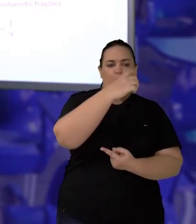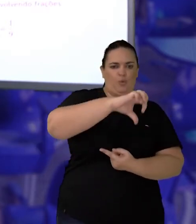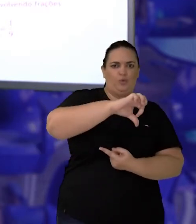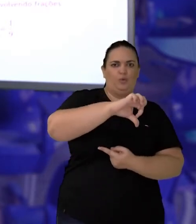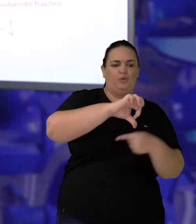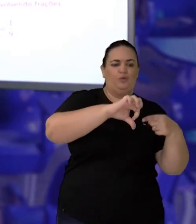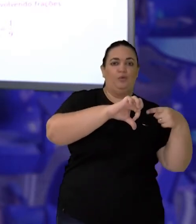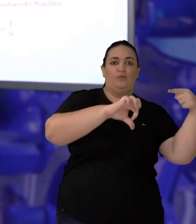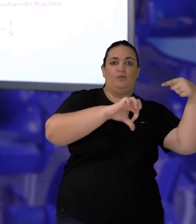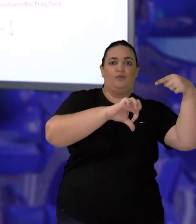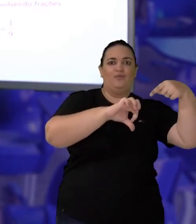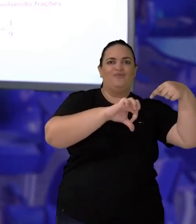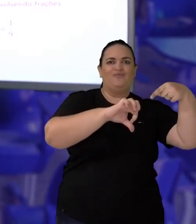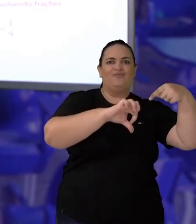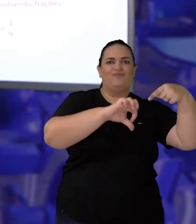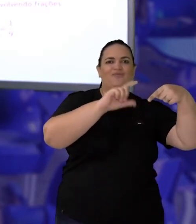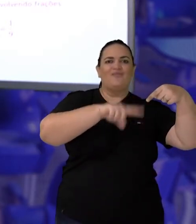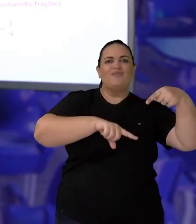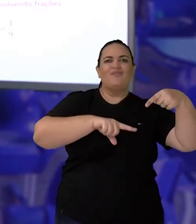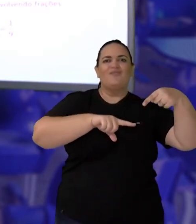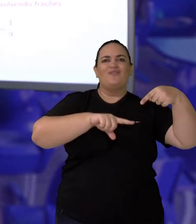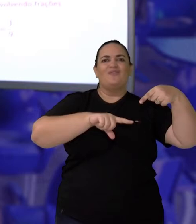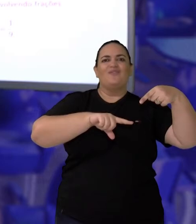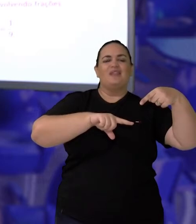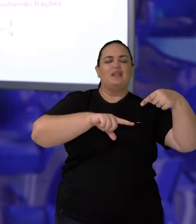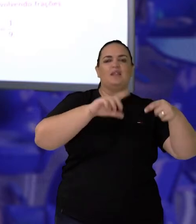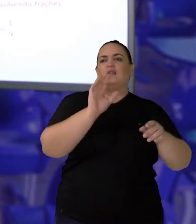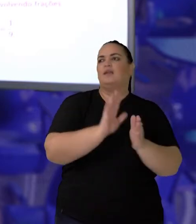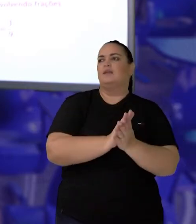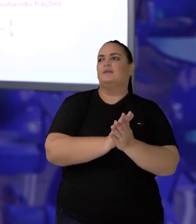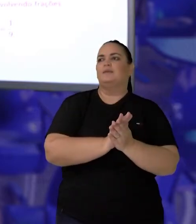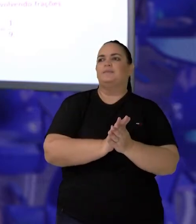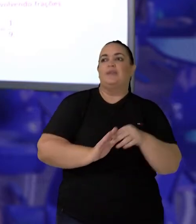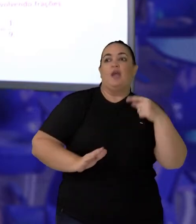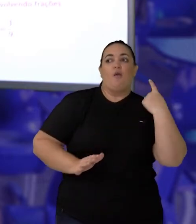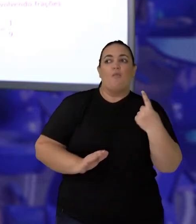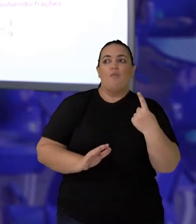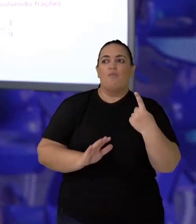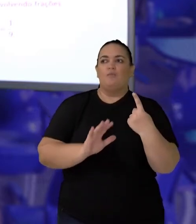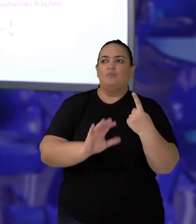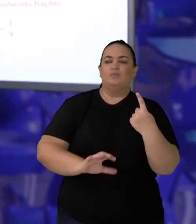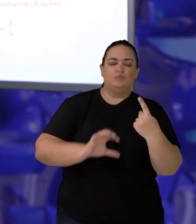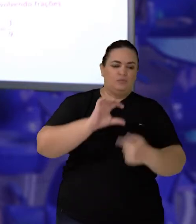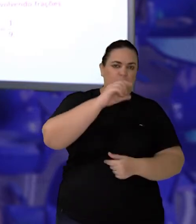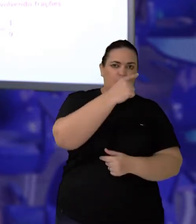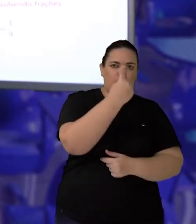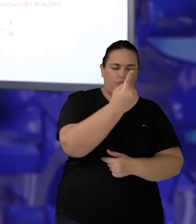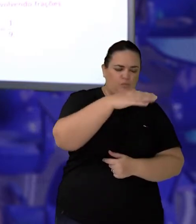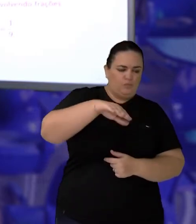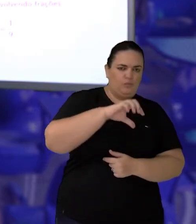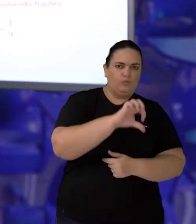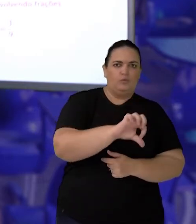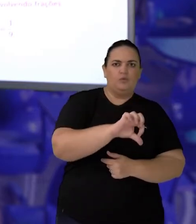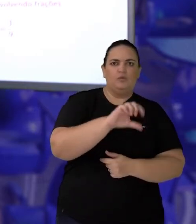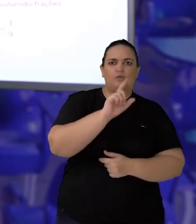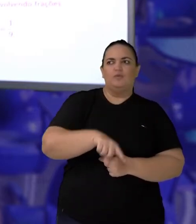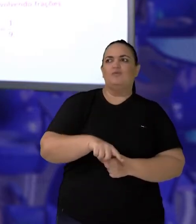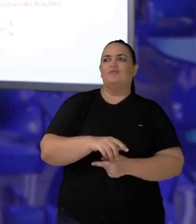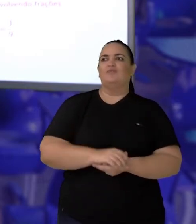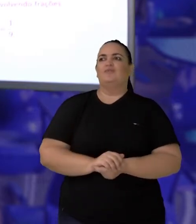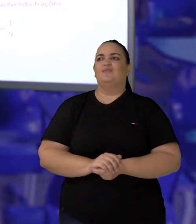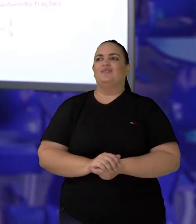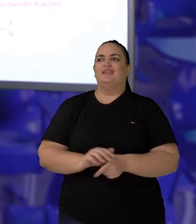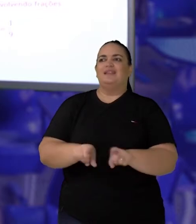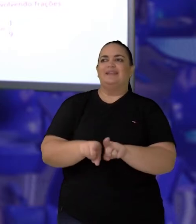1/9, correto? 9 é a potência quadrática de 3, correto? Então eu posso colocar